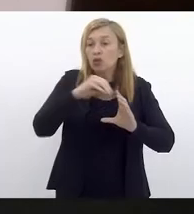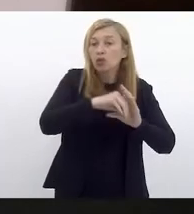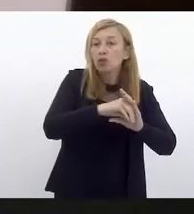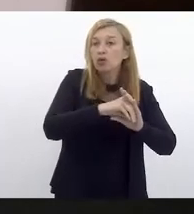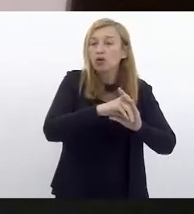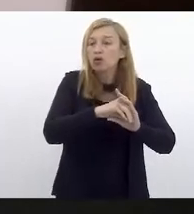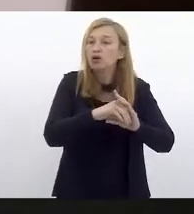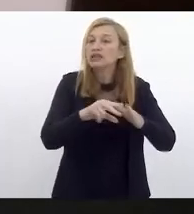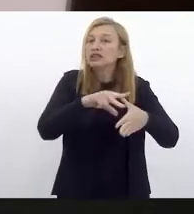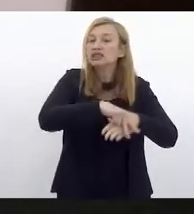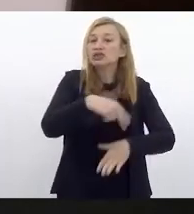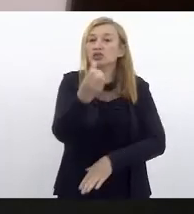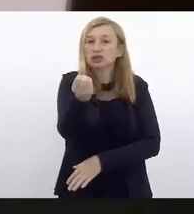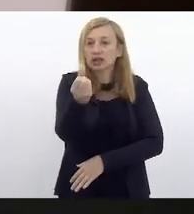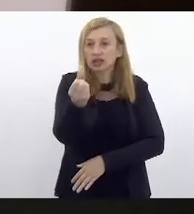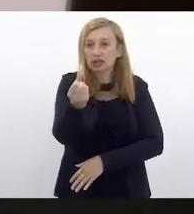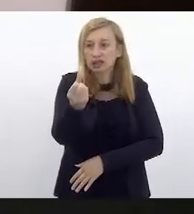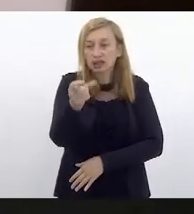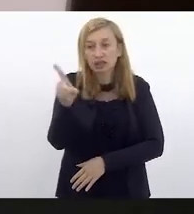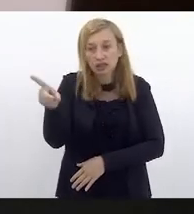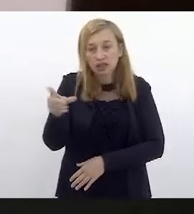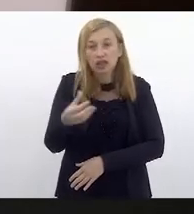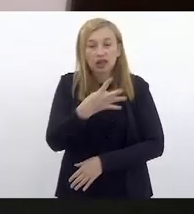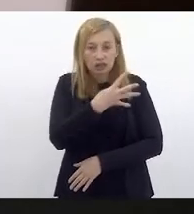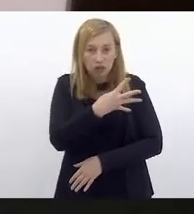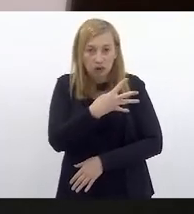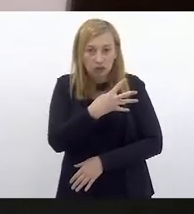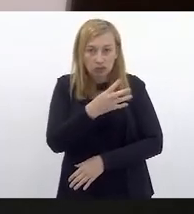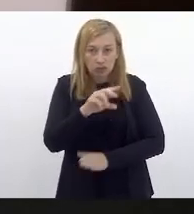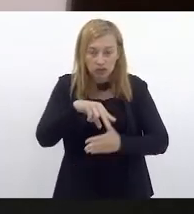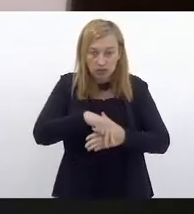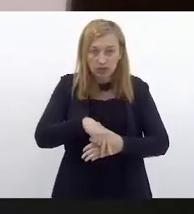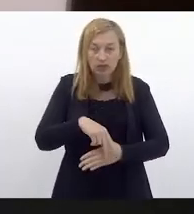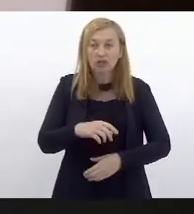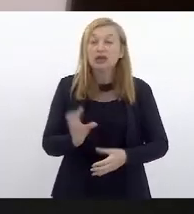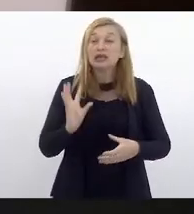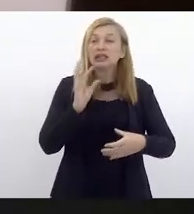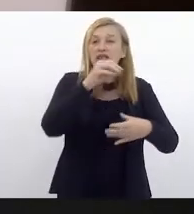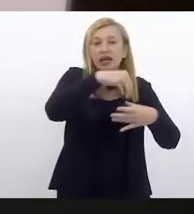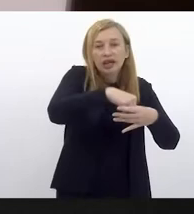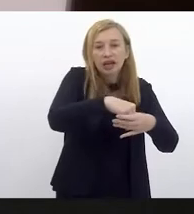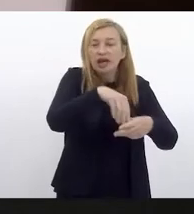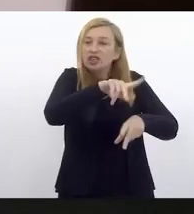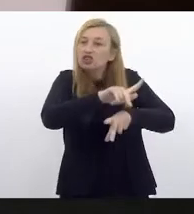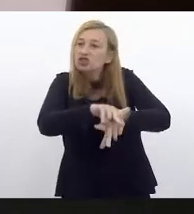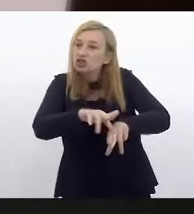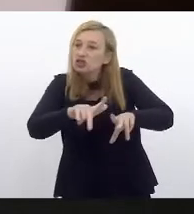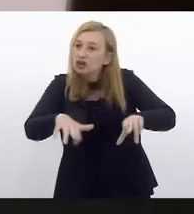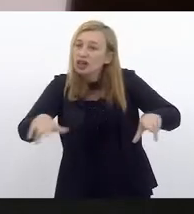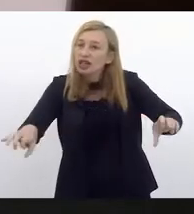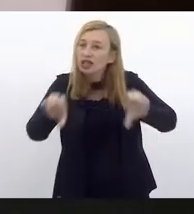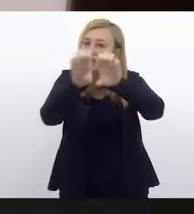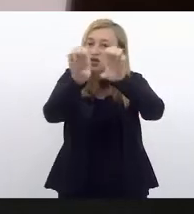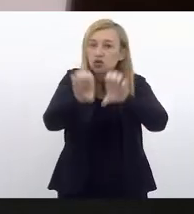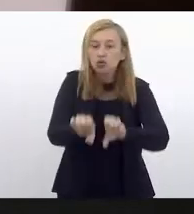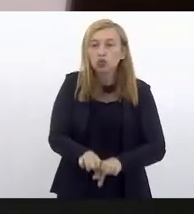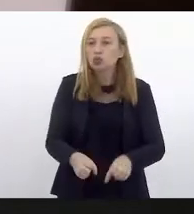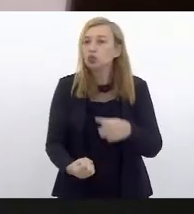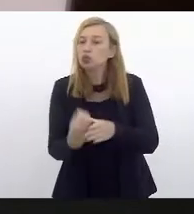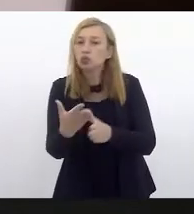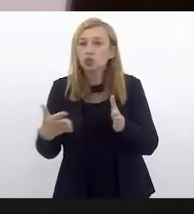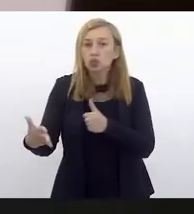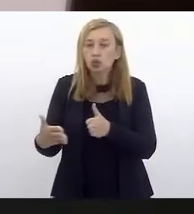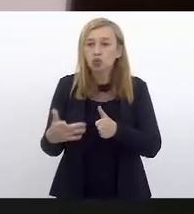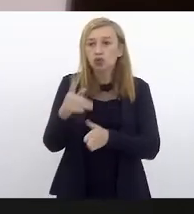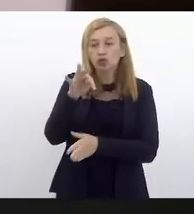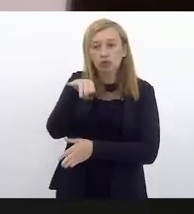linha do inciso 6. Diz ele no inciso 4, integrar e diversificar a estrutura produtiva